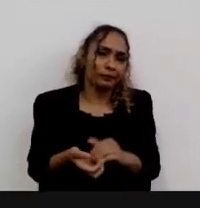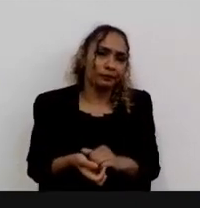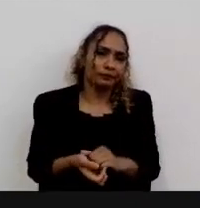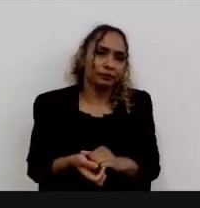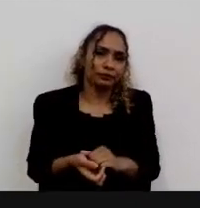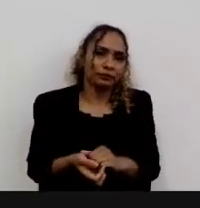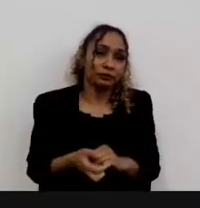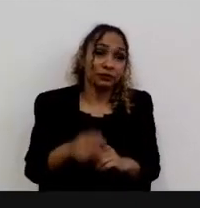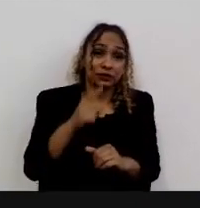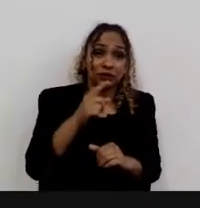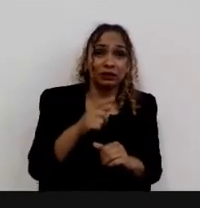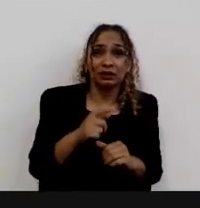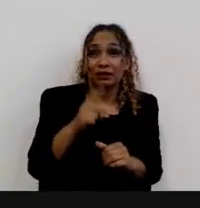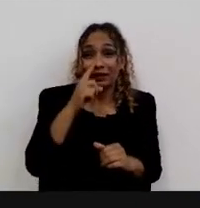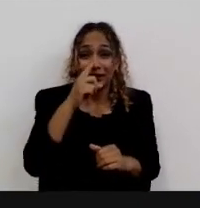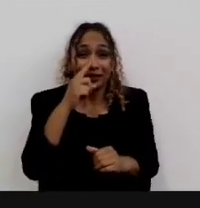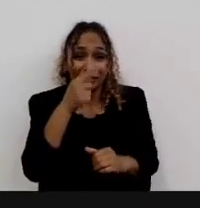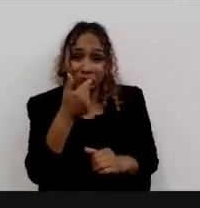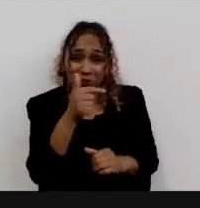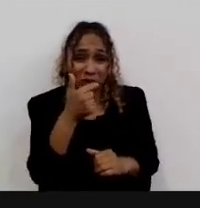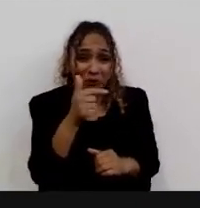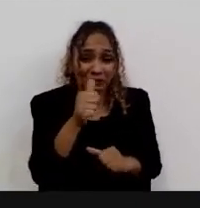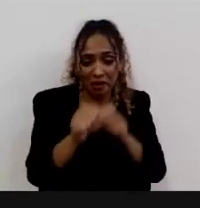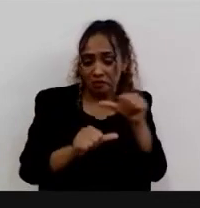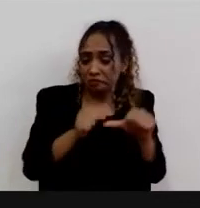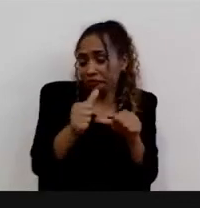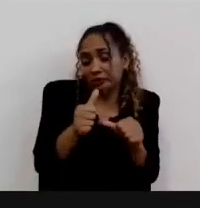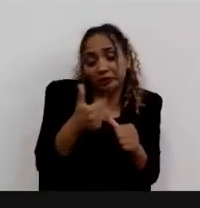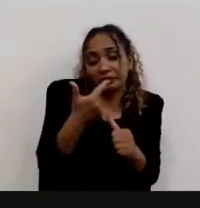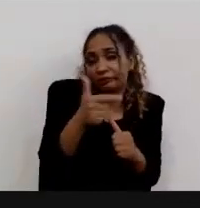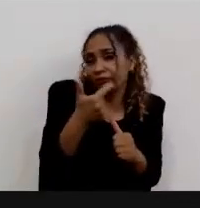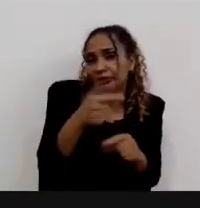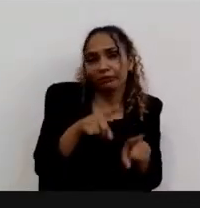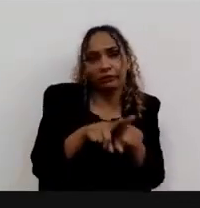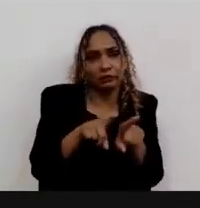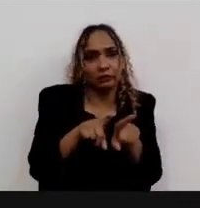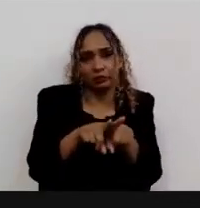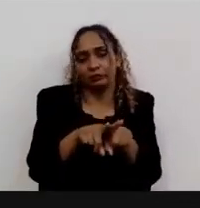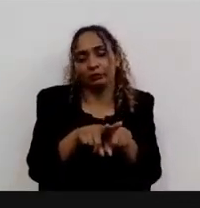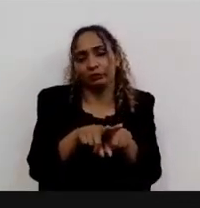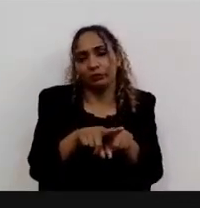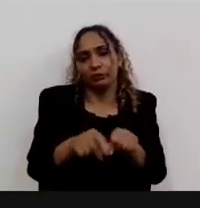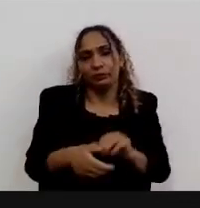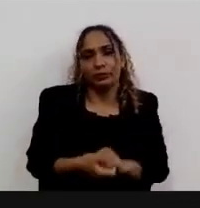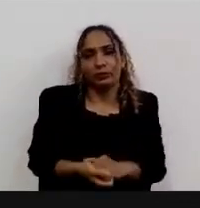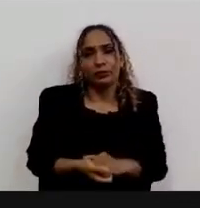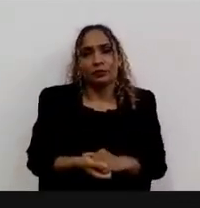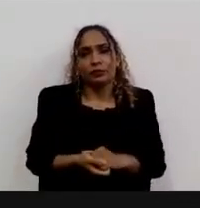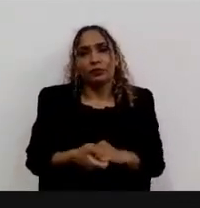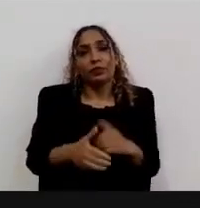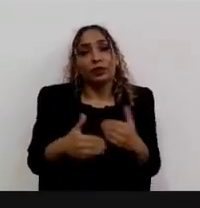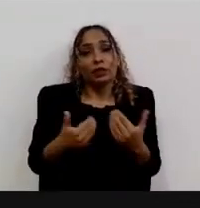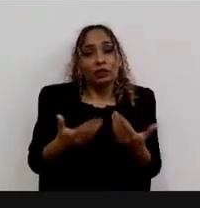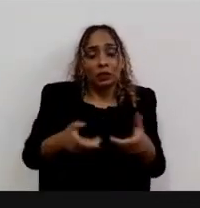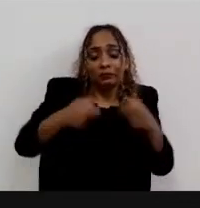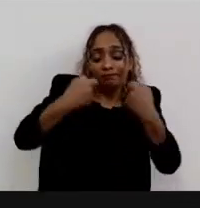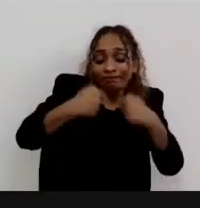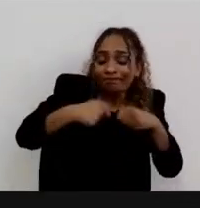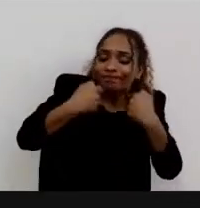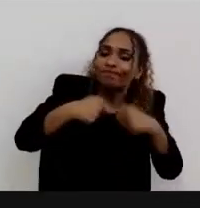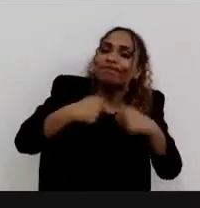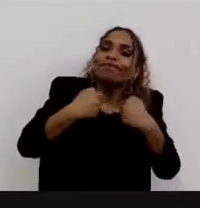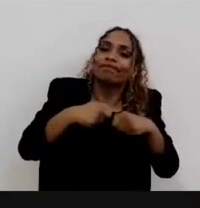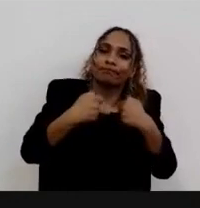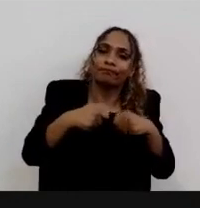e sem risco, sem correr risco, a gente não muda, não inova, as mudanças não acontecem. Bom, então, é preciso